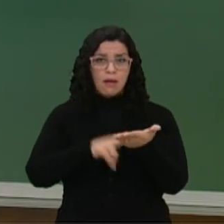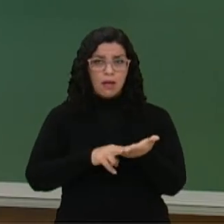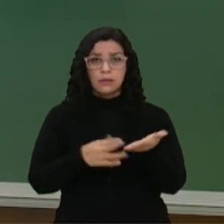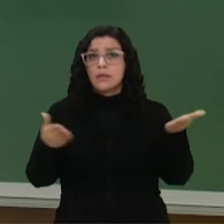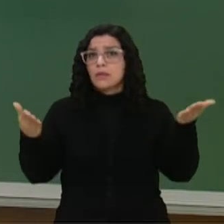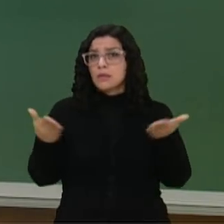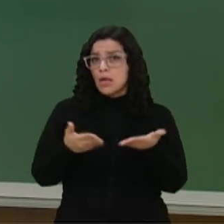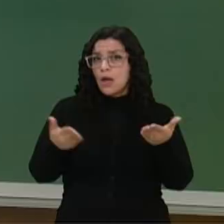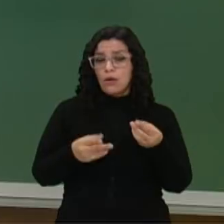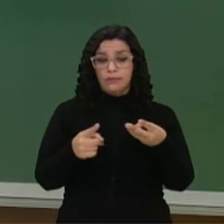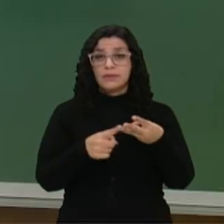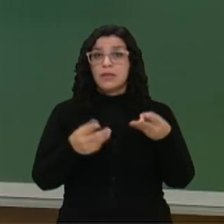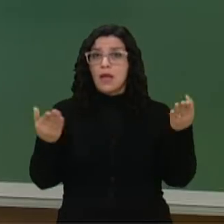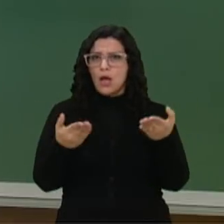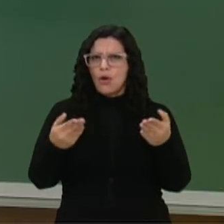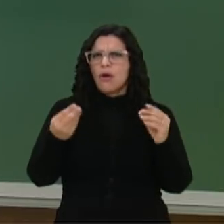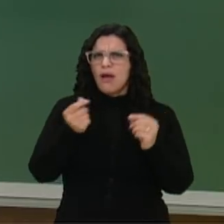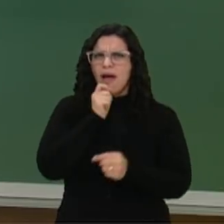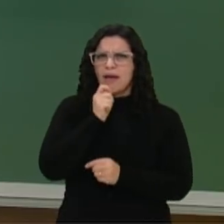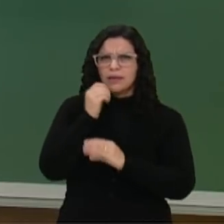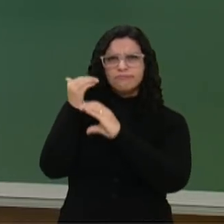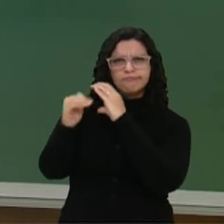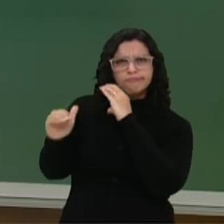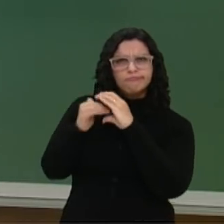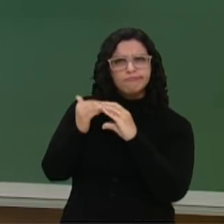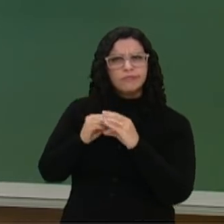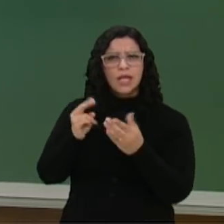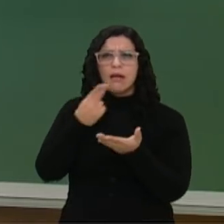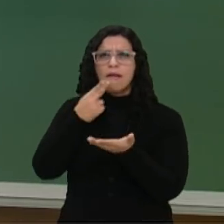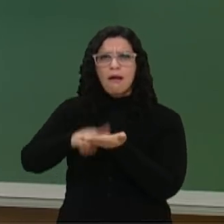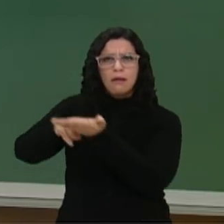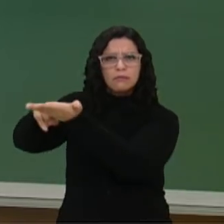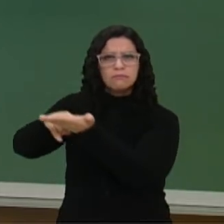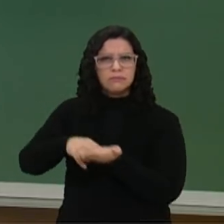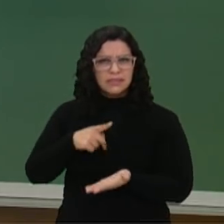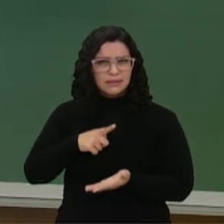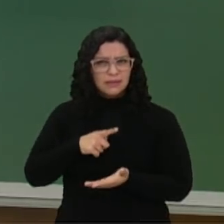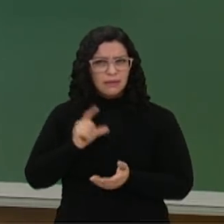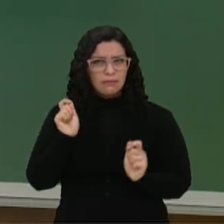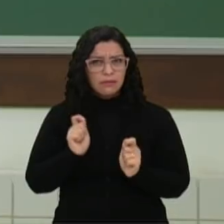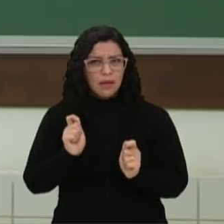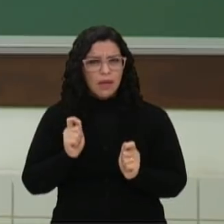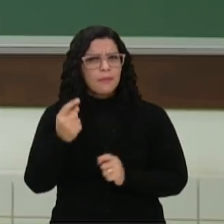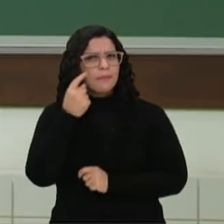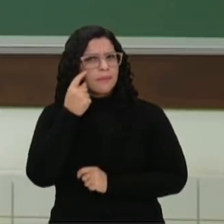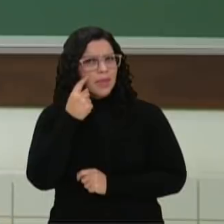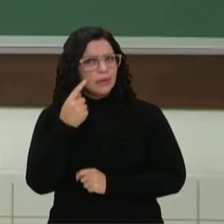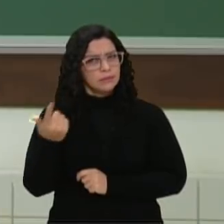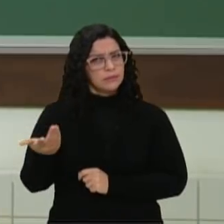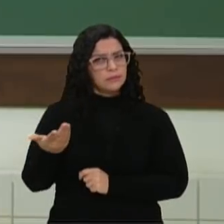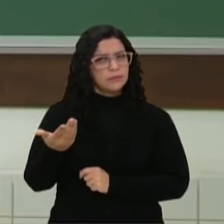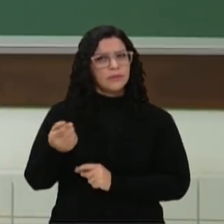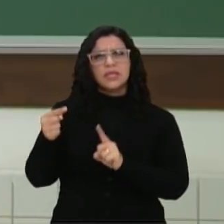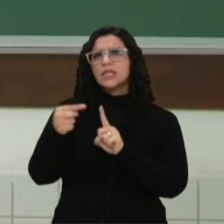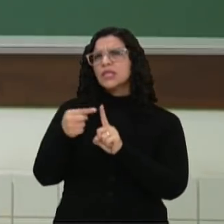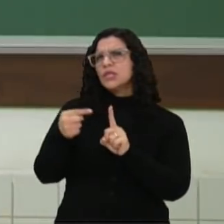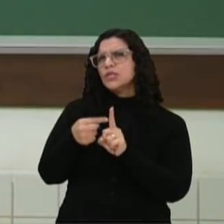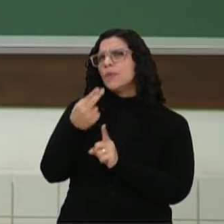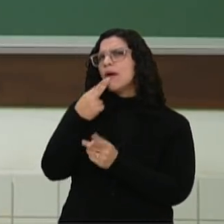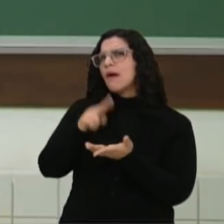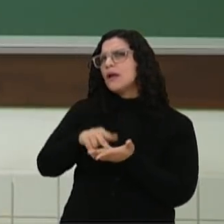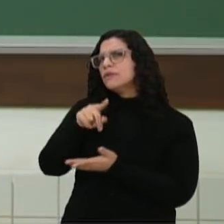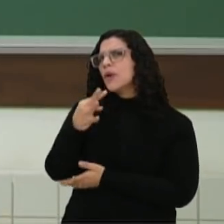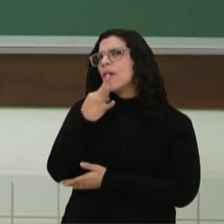atuais, ainda é comum o envio de cartas? Em quais situações? Pense comigo. Que tipo de carta